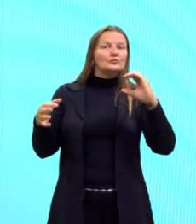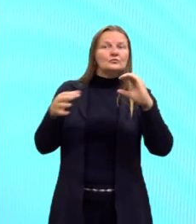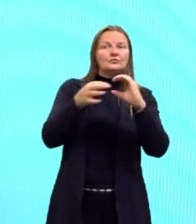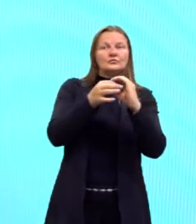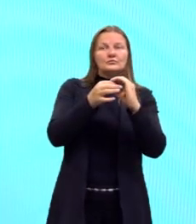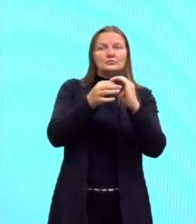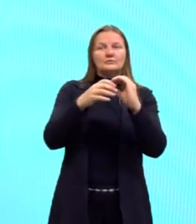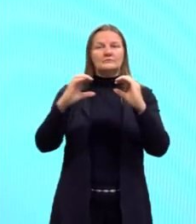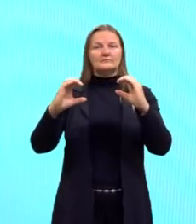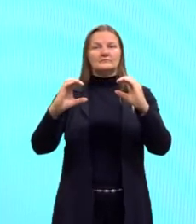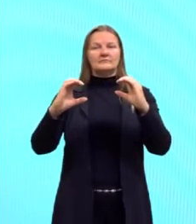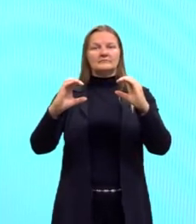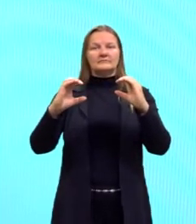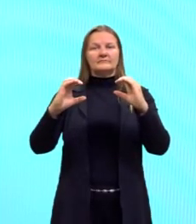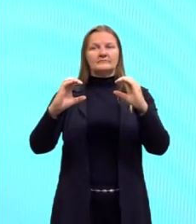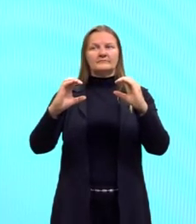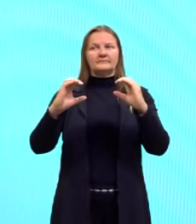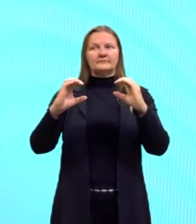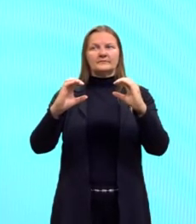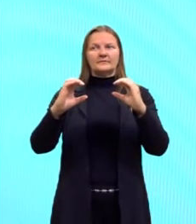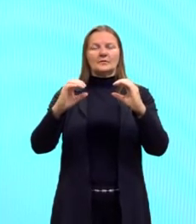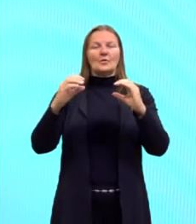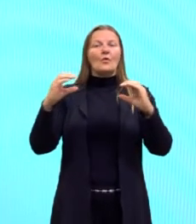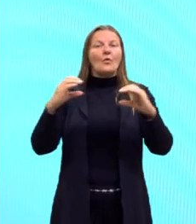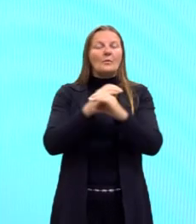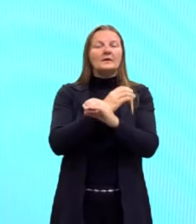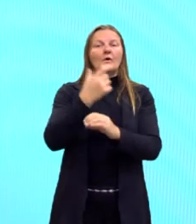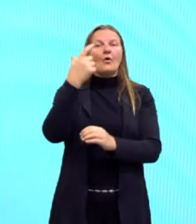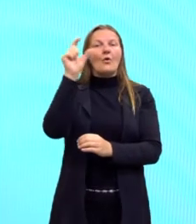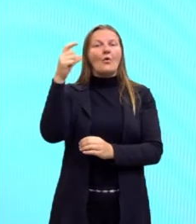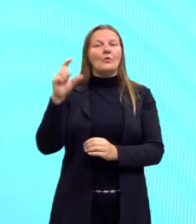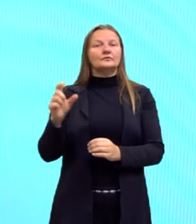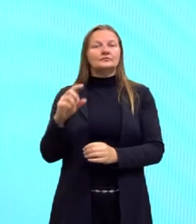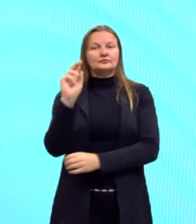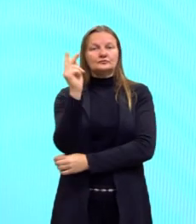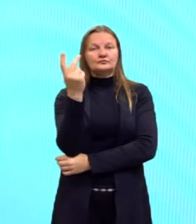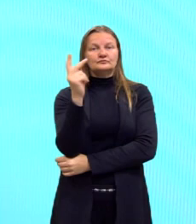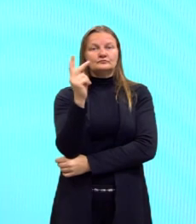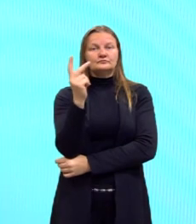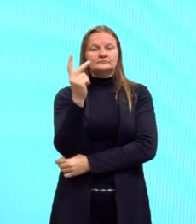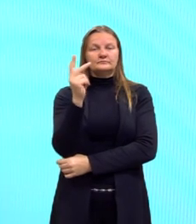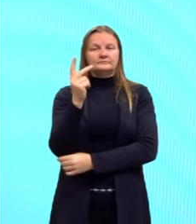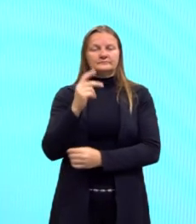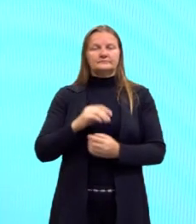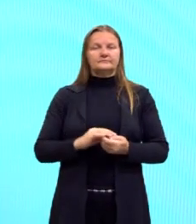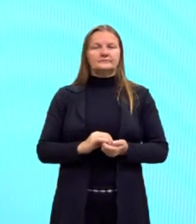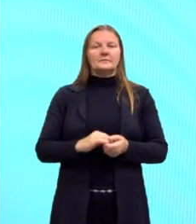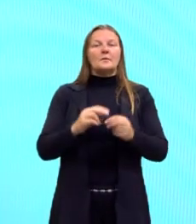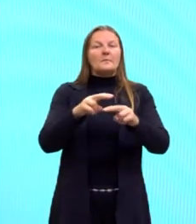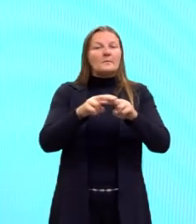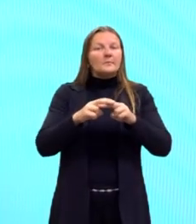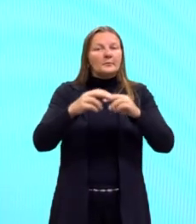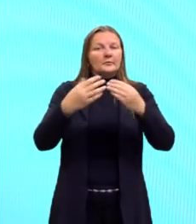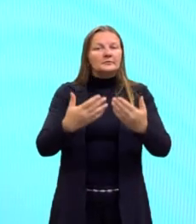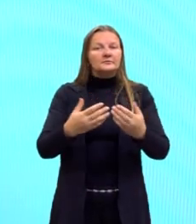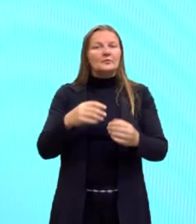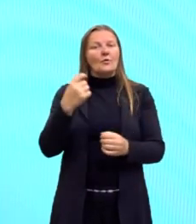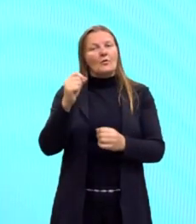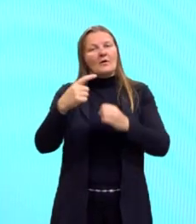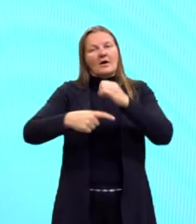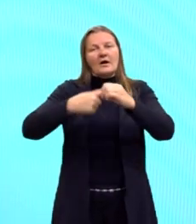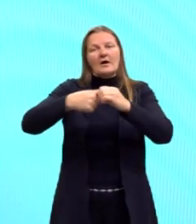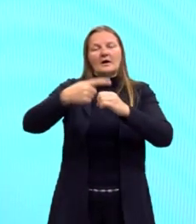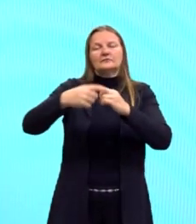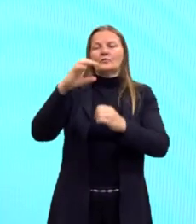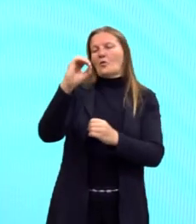o resto das ligações deles é completada com os hidrogênios então ou outro átomo